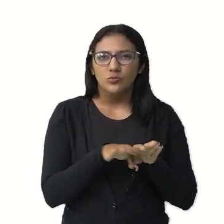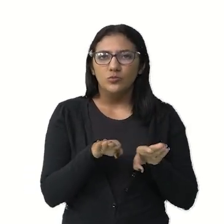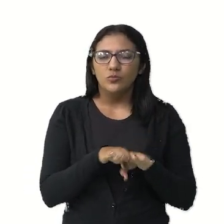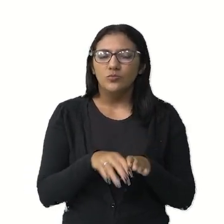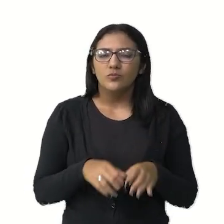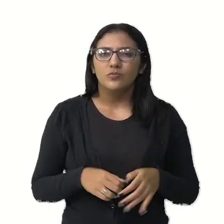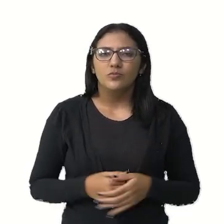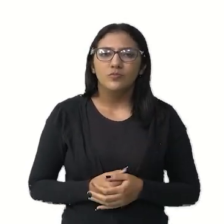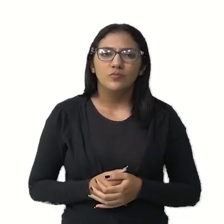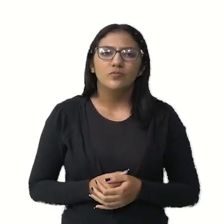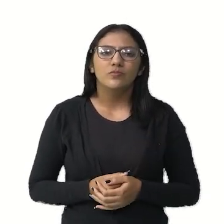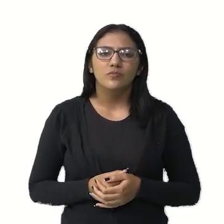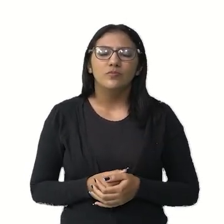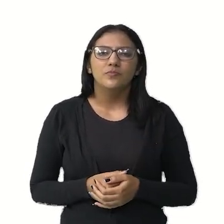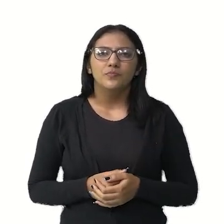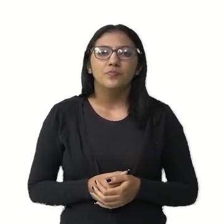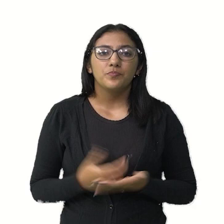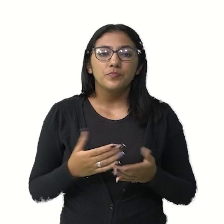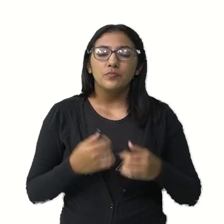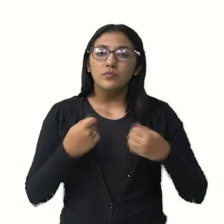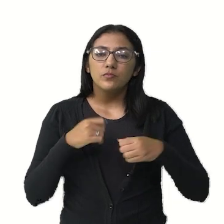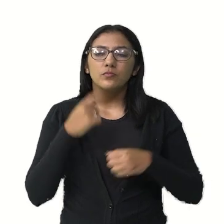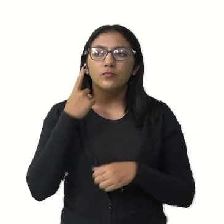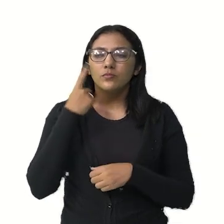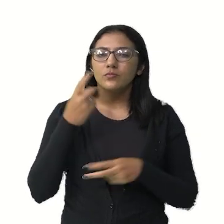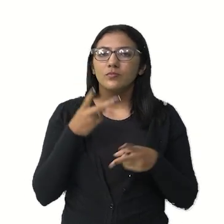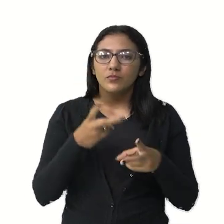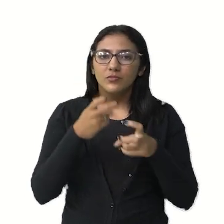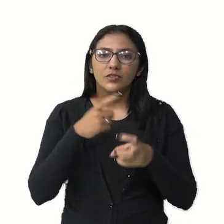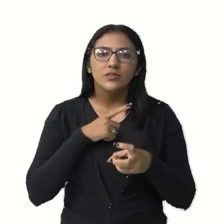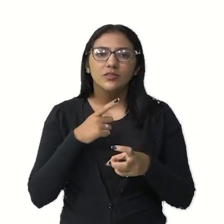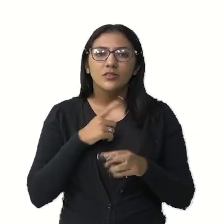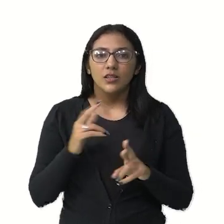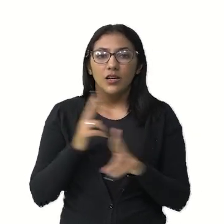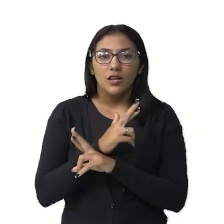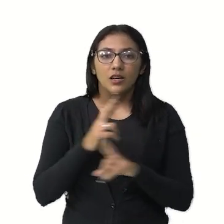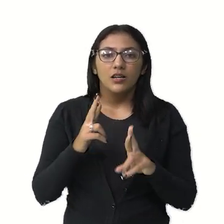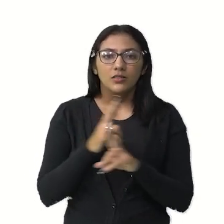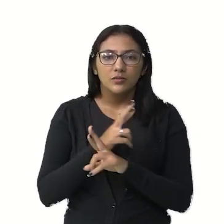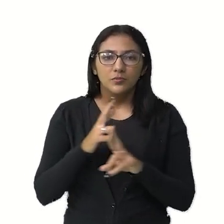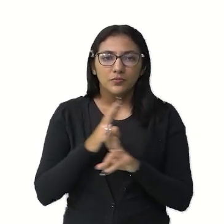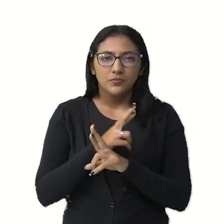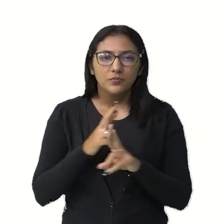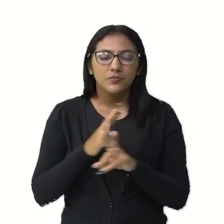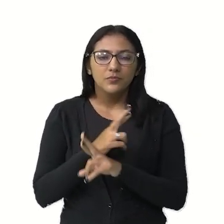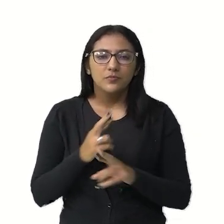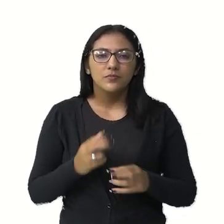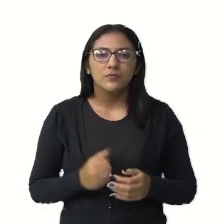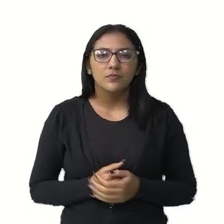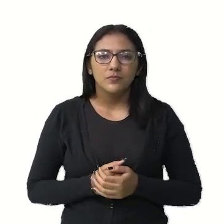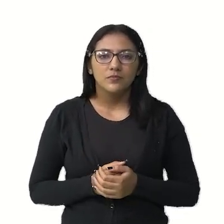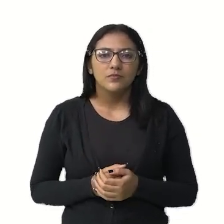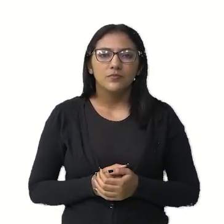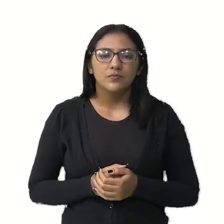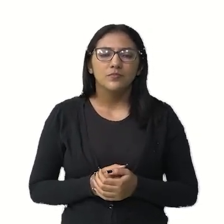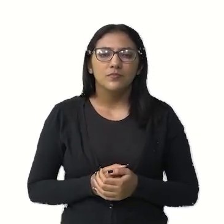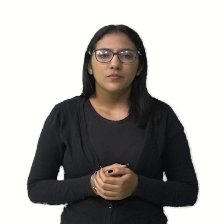ganhar menos. Então a gente consegue concluir que são grandezas diretamente